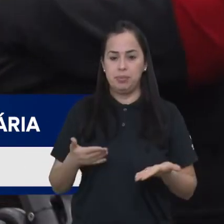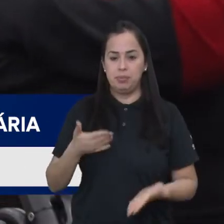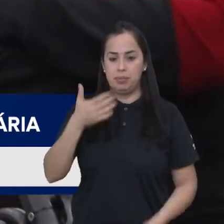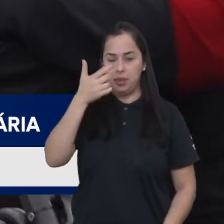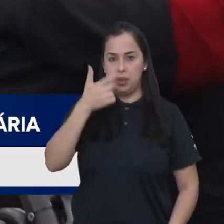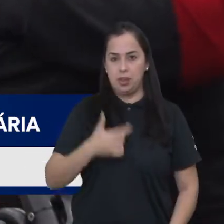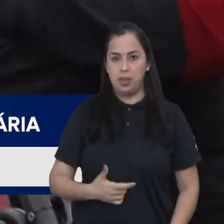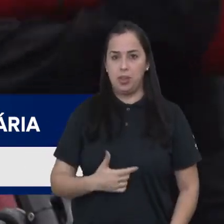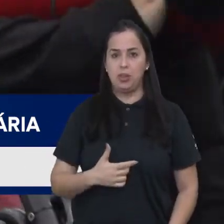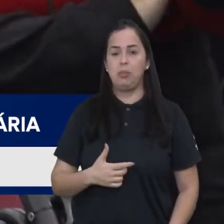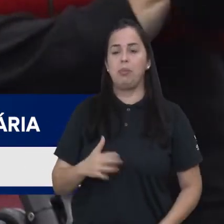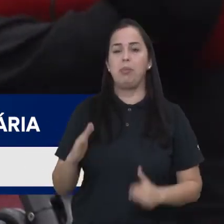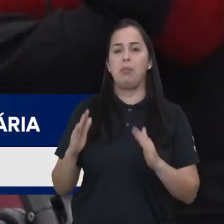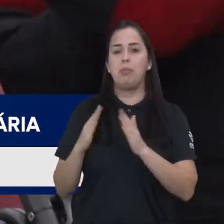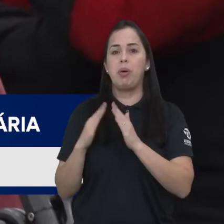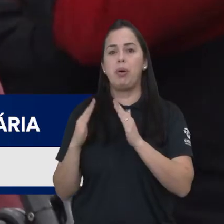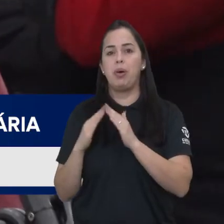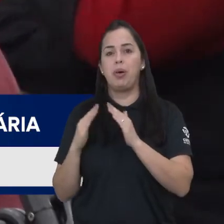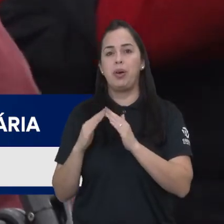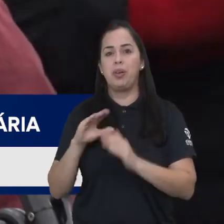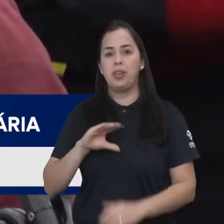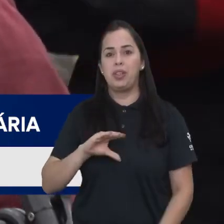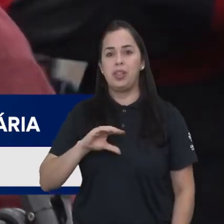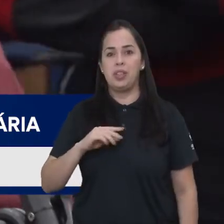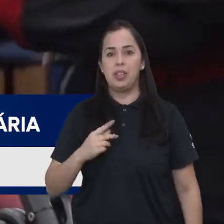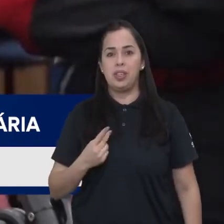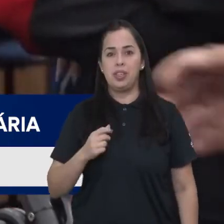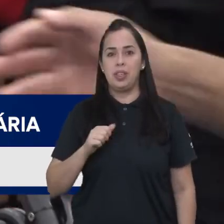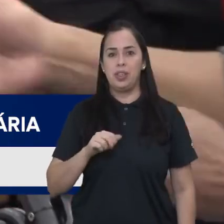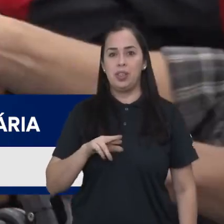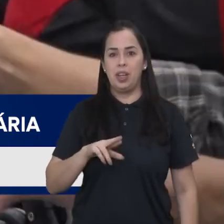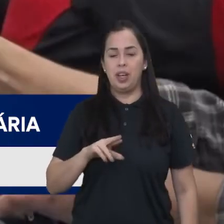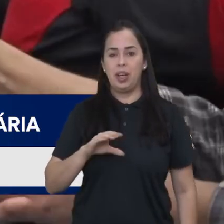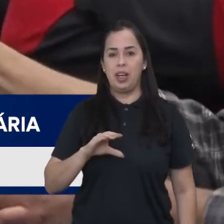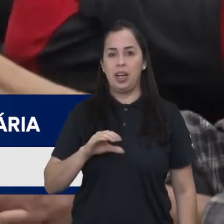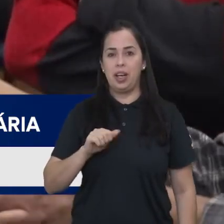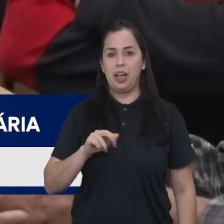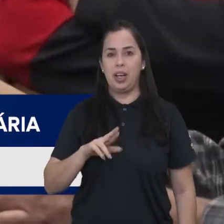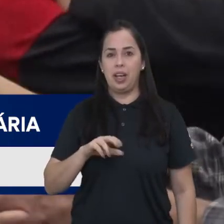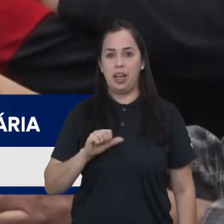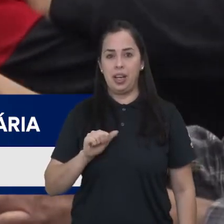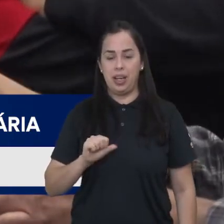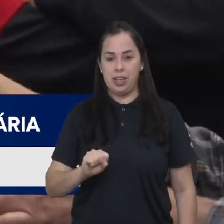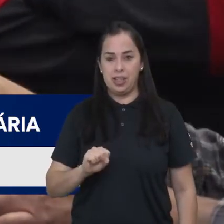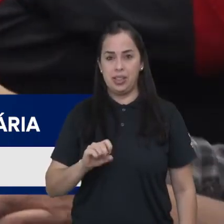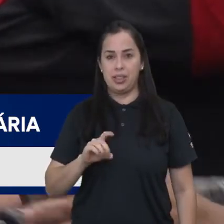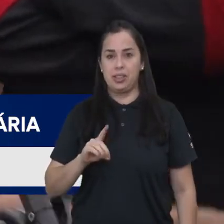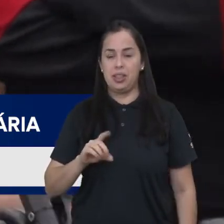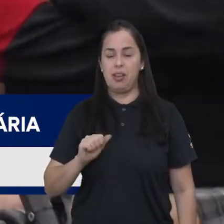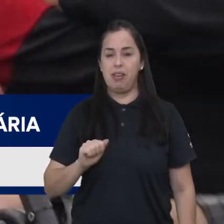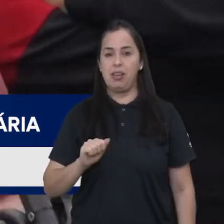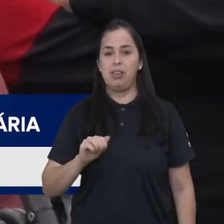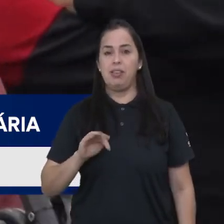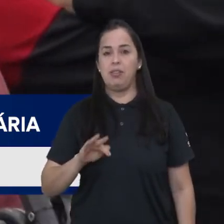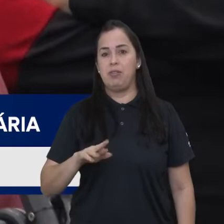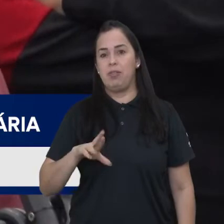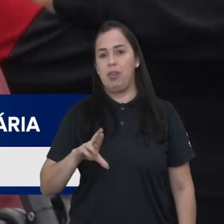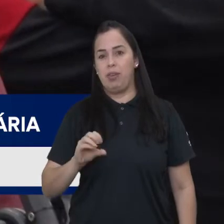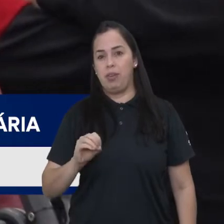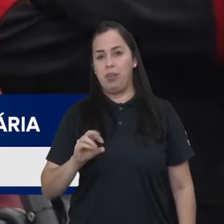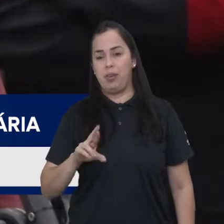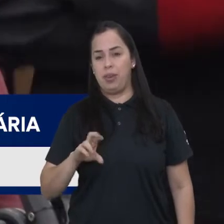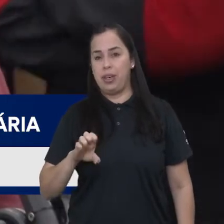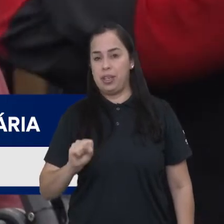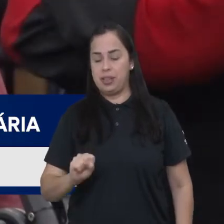Eu sou ali da Chaca das Flores. Para quem não conhece, é o antigo Canjurú. É um bairro que